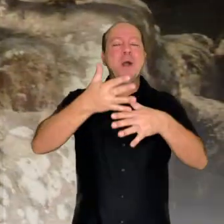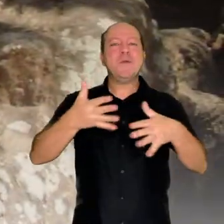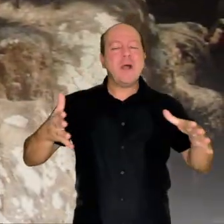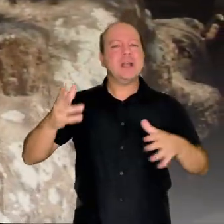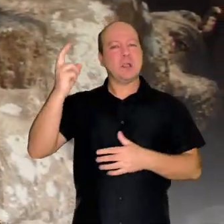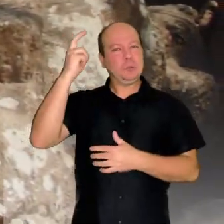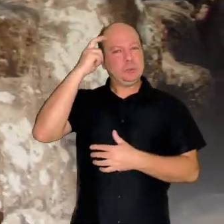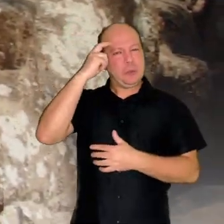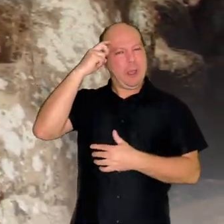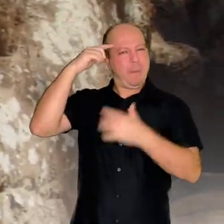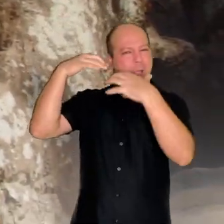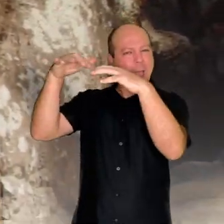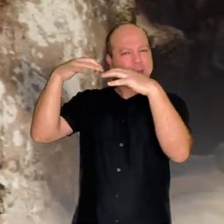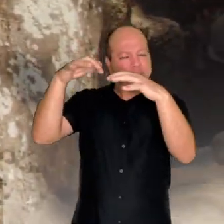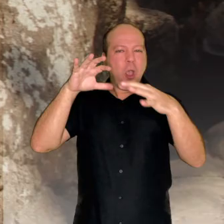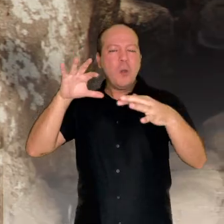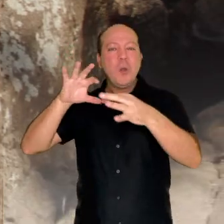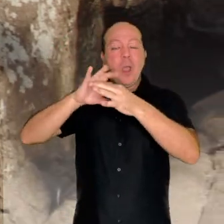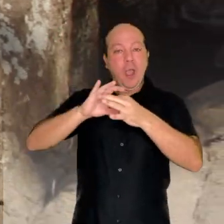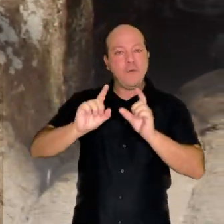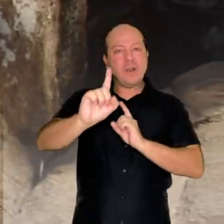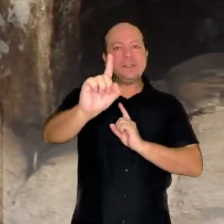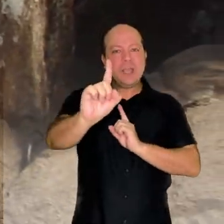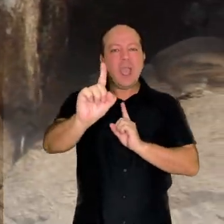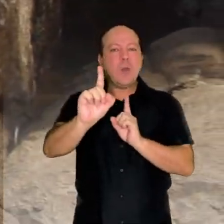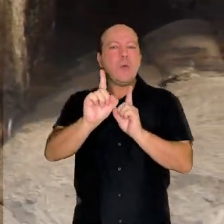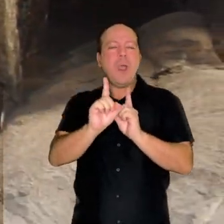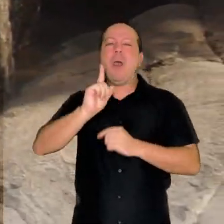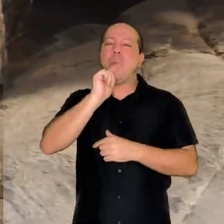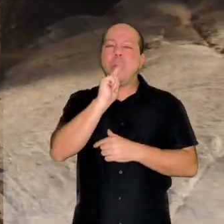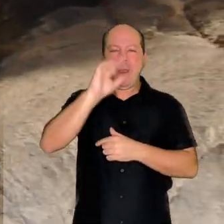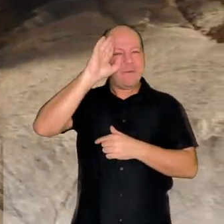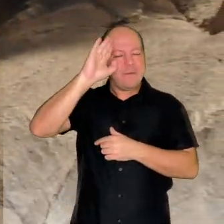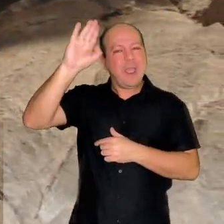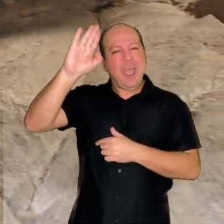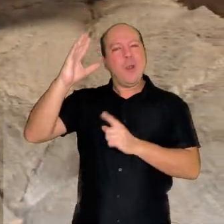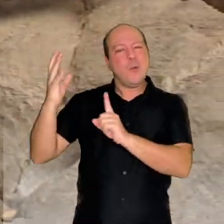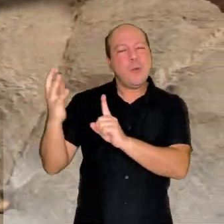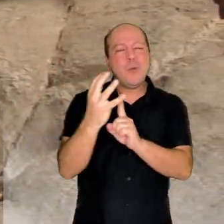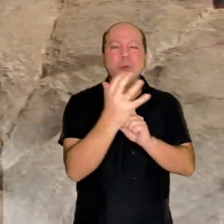FASA, onde cultura e pensamentos fluem, conectando você com esse elemento